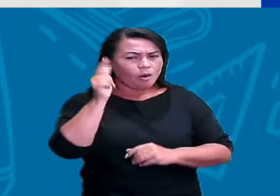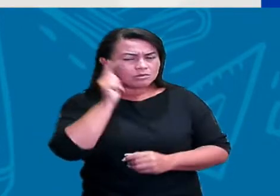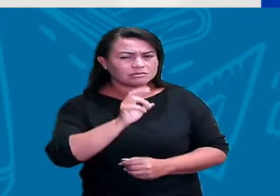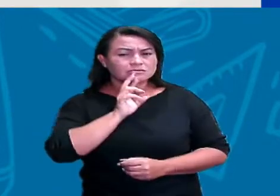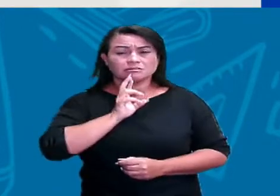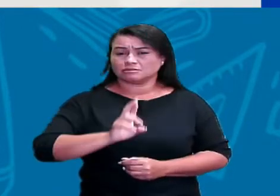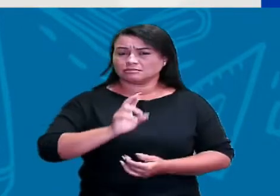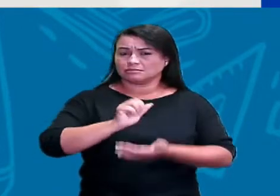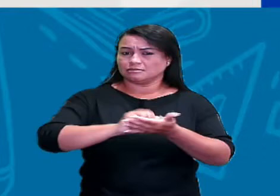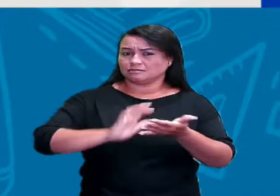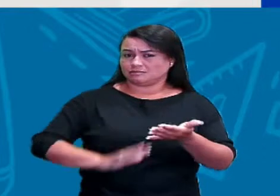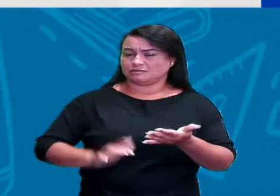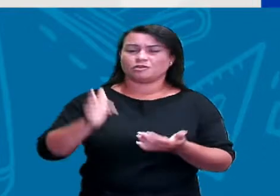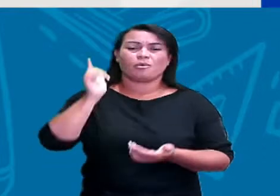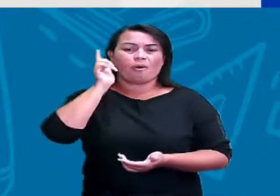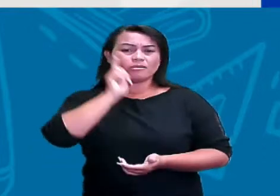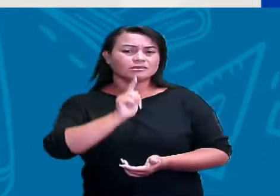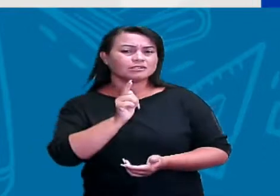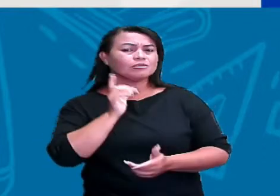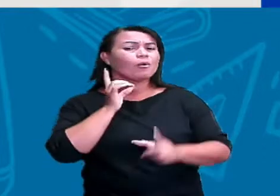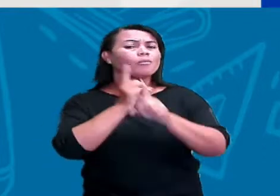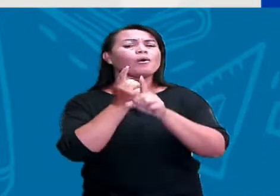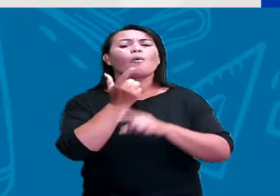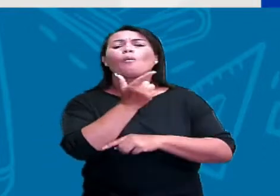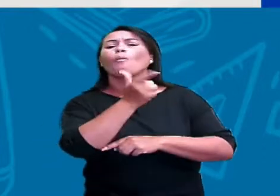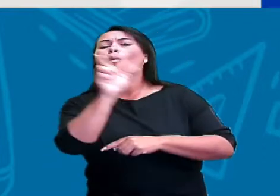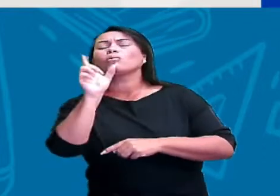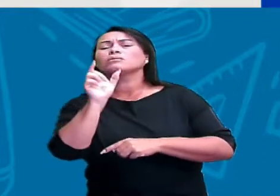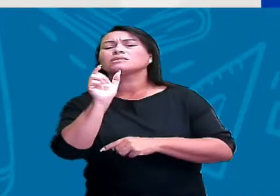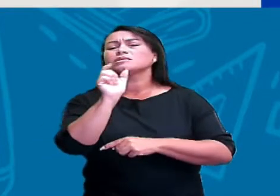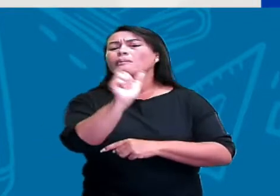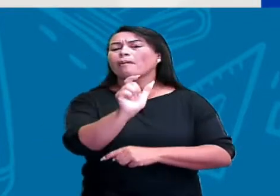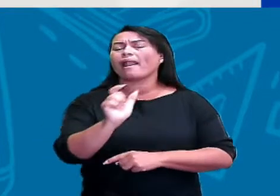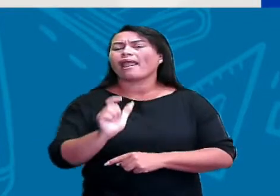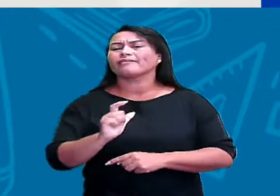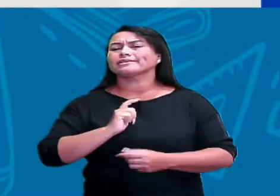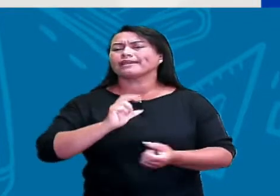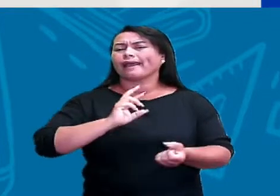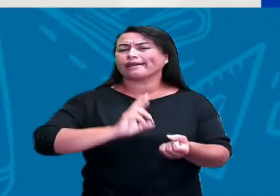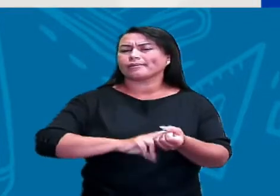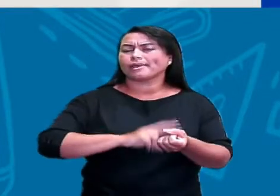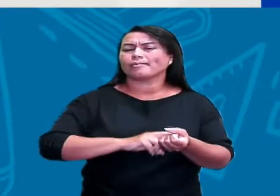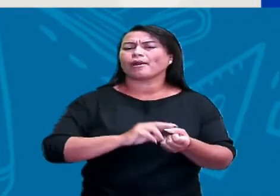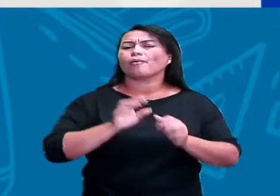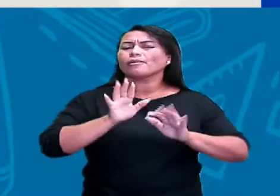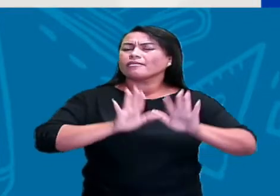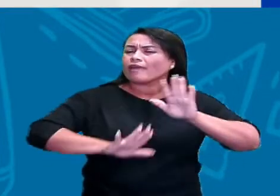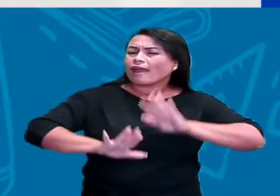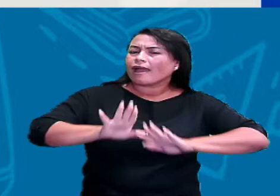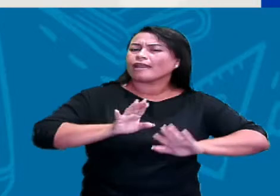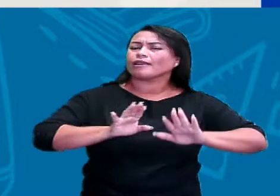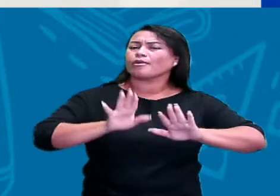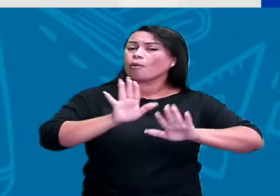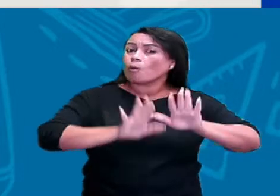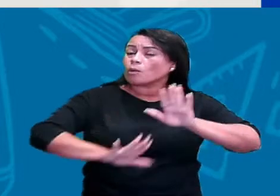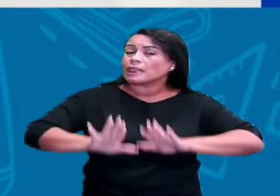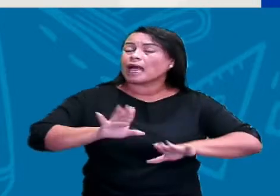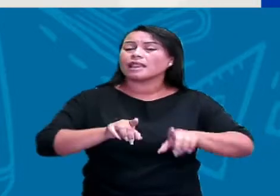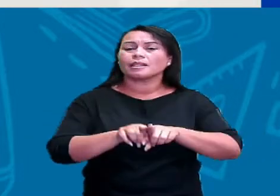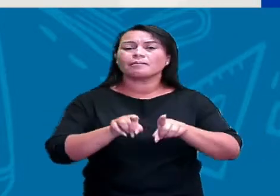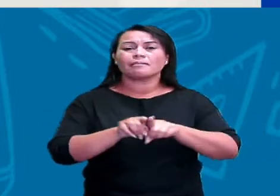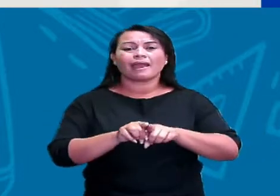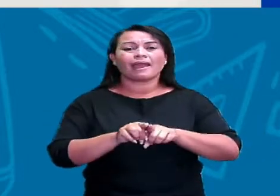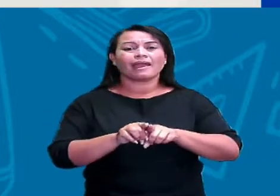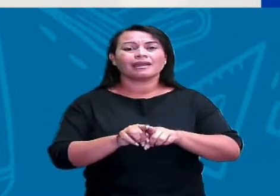Conseguiram encontrar outras palavras que rimem com devagarinho, cuidado, prazenteira